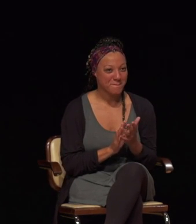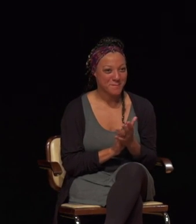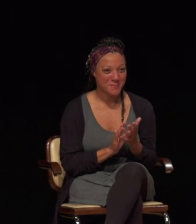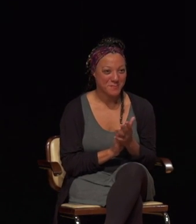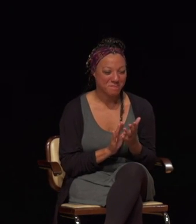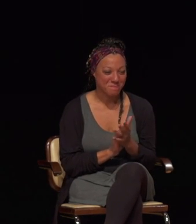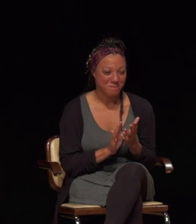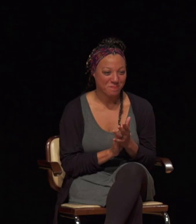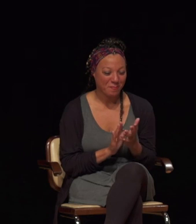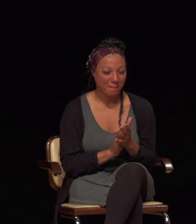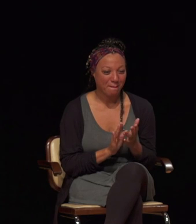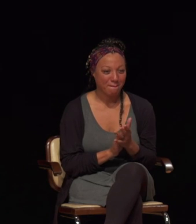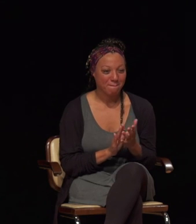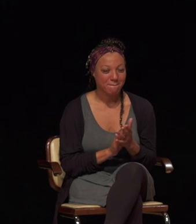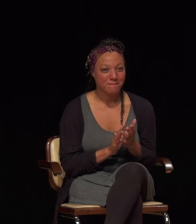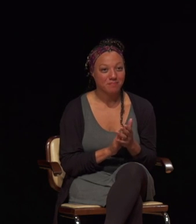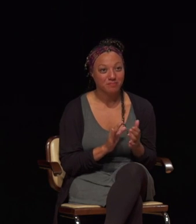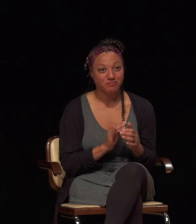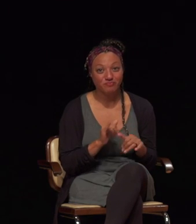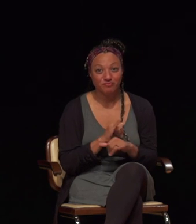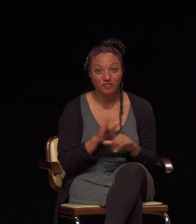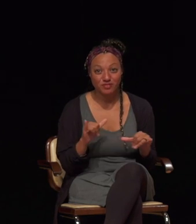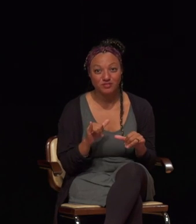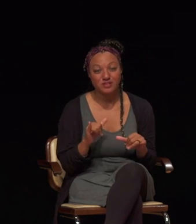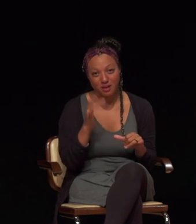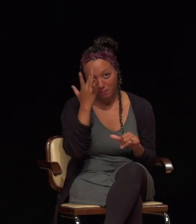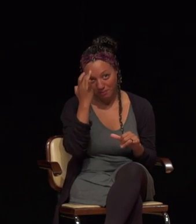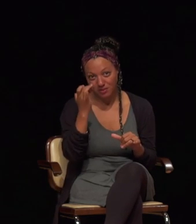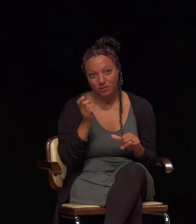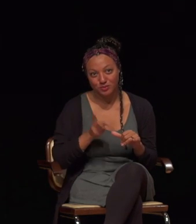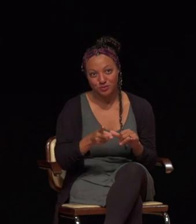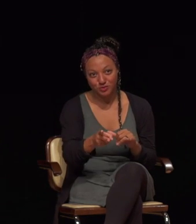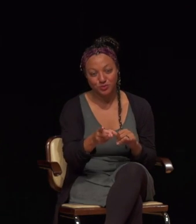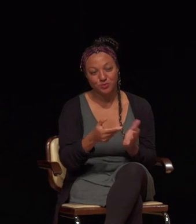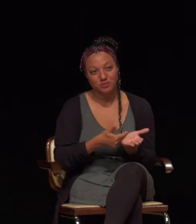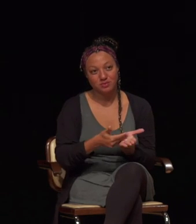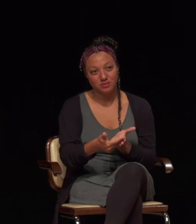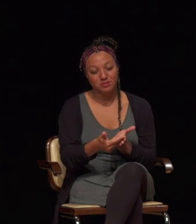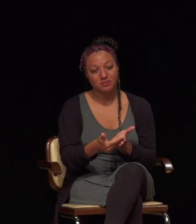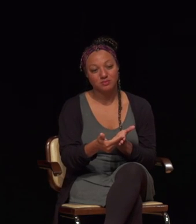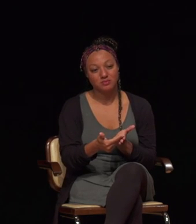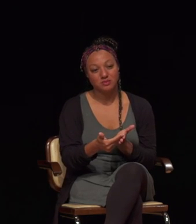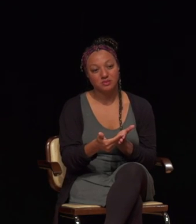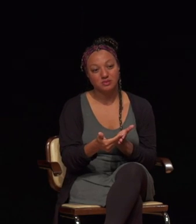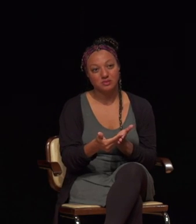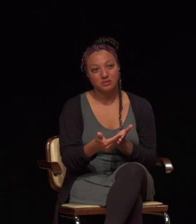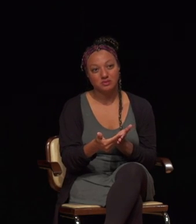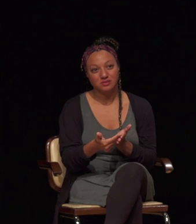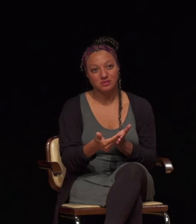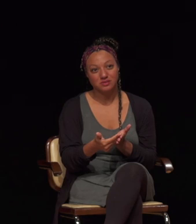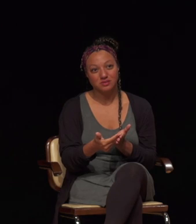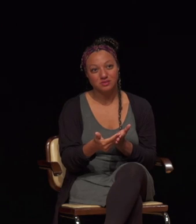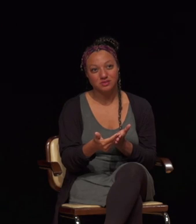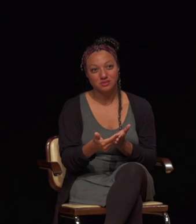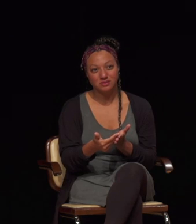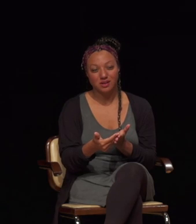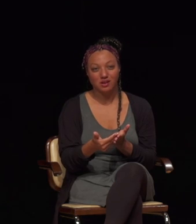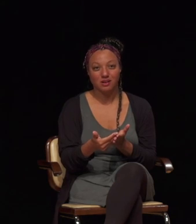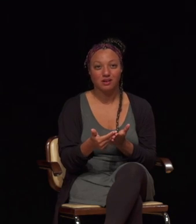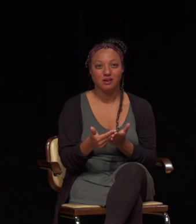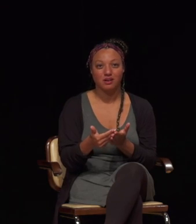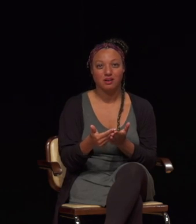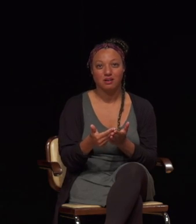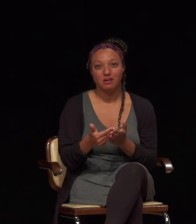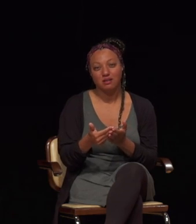público e avisar vocês que bom amanhã tem mais a gente começa a segunda parte do seminário Amanhã a